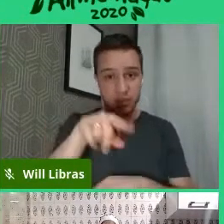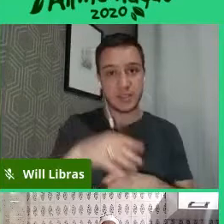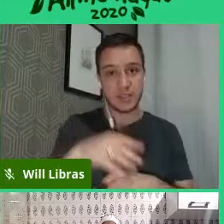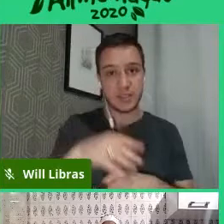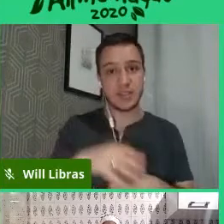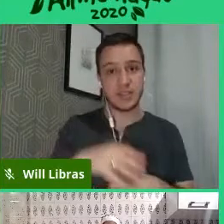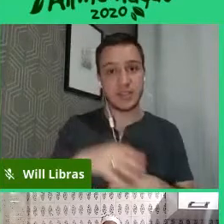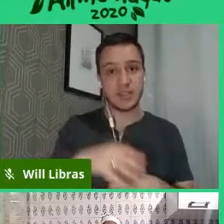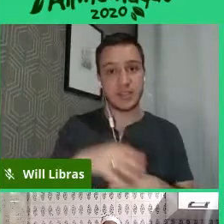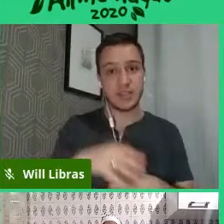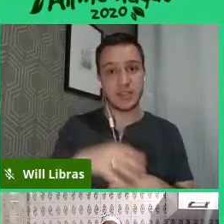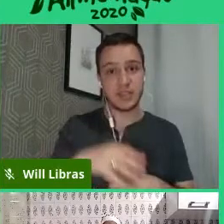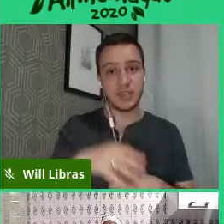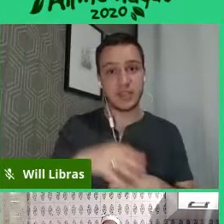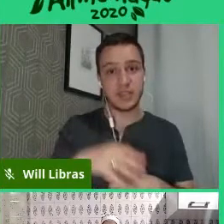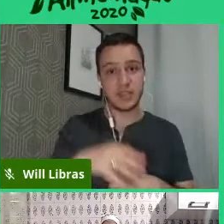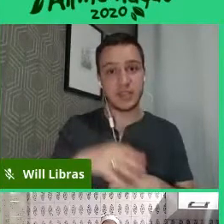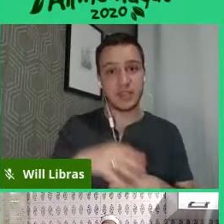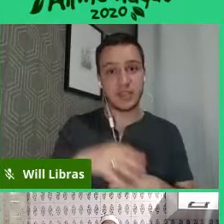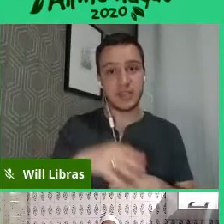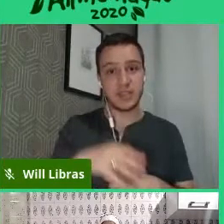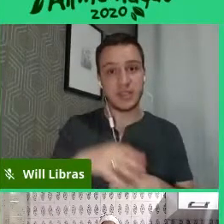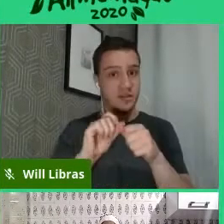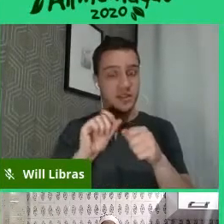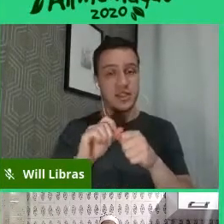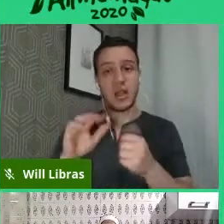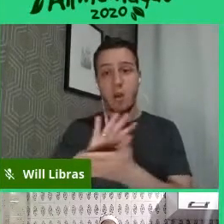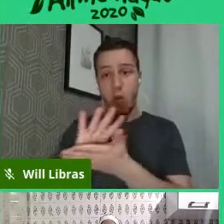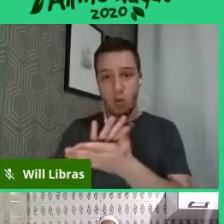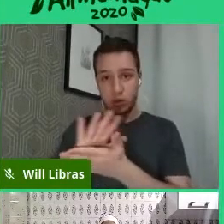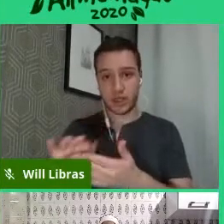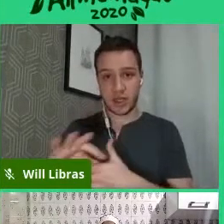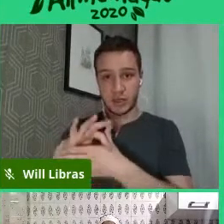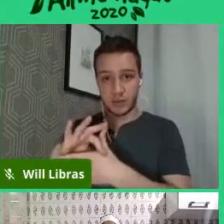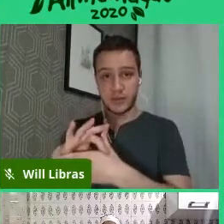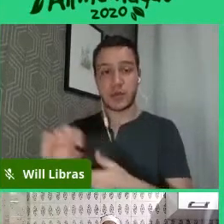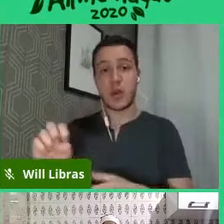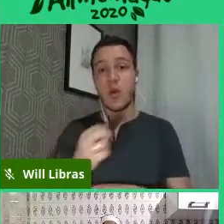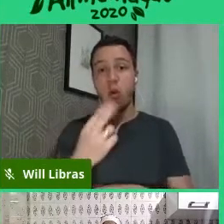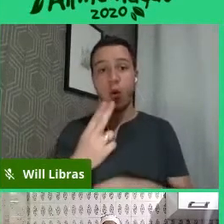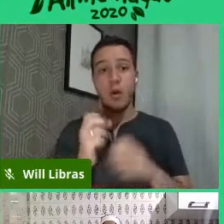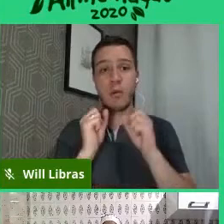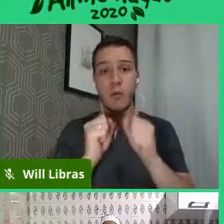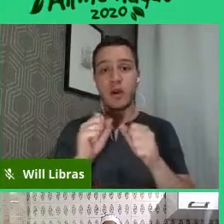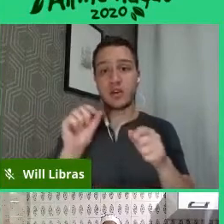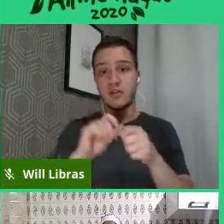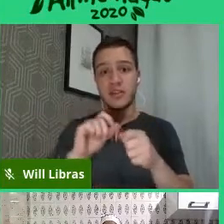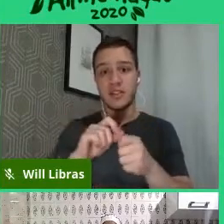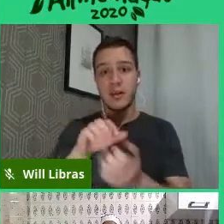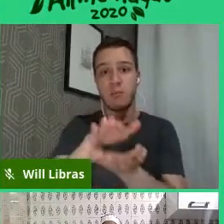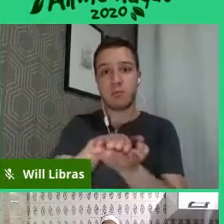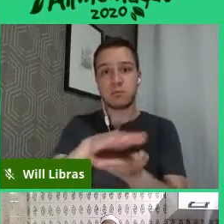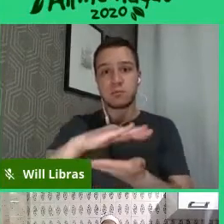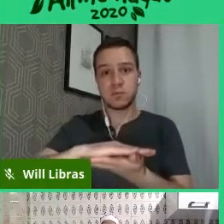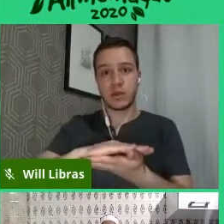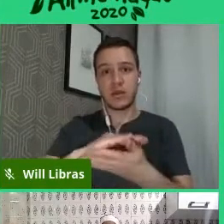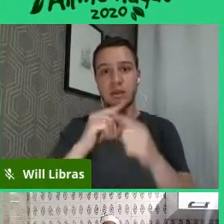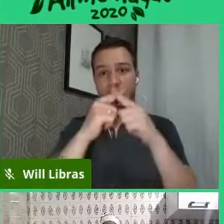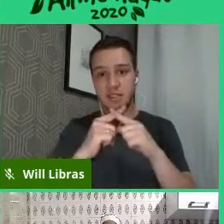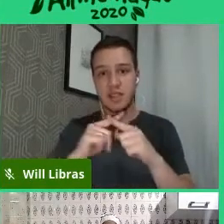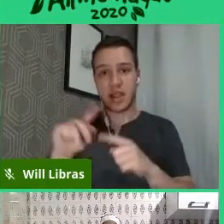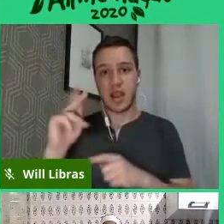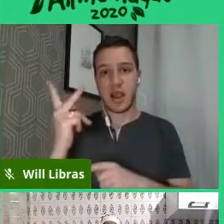gente pode fazer tanto as almôndegas, como a gente pode fazer um hambúrguer nutritivo. Então, a gente pode